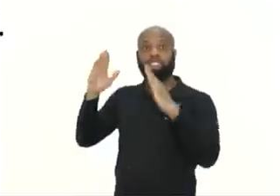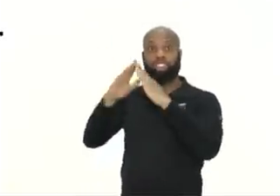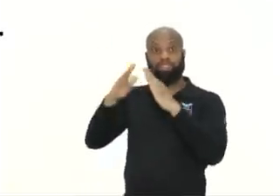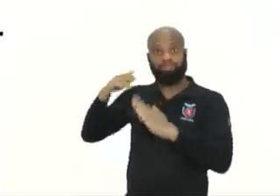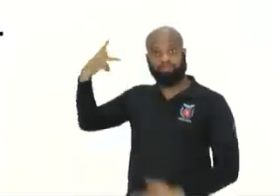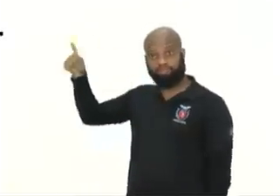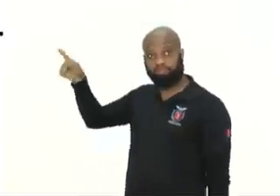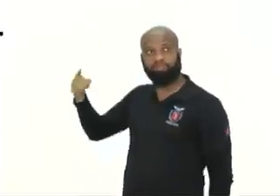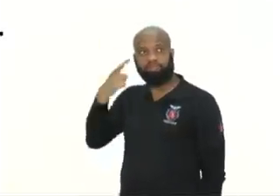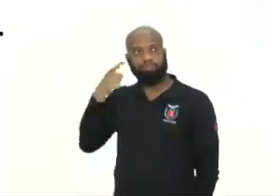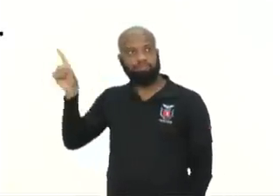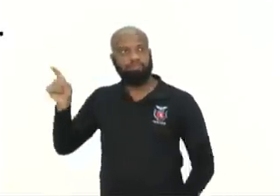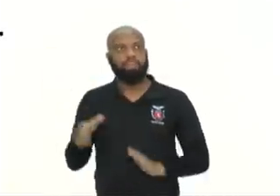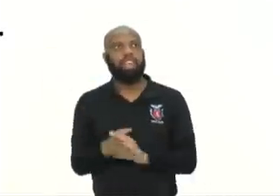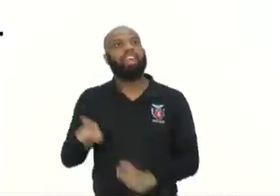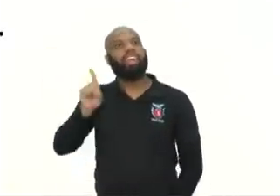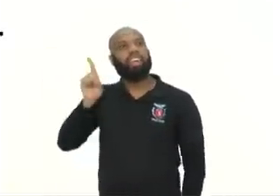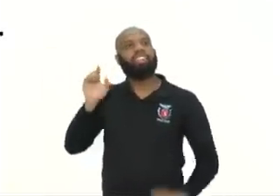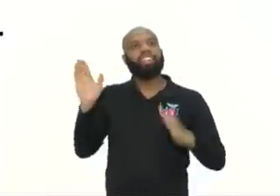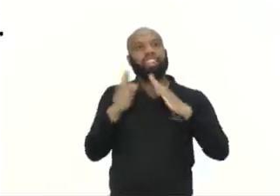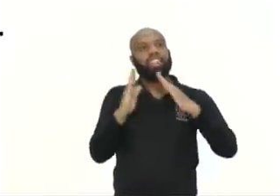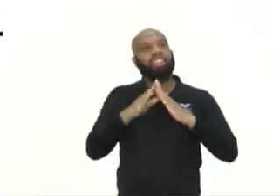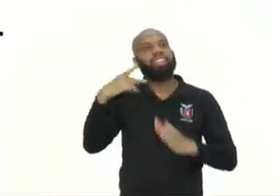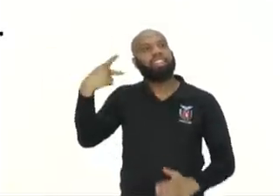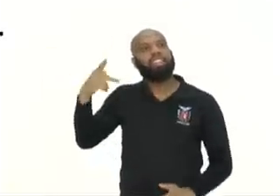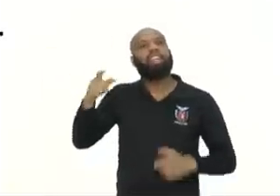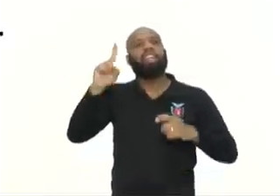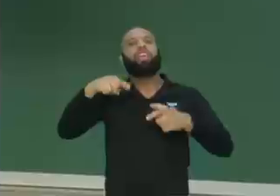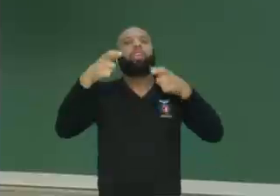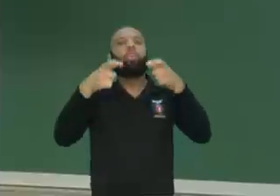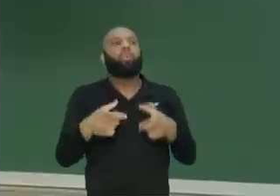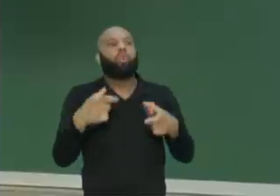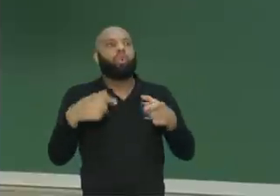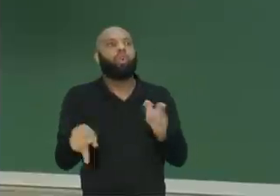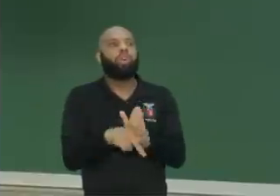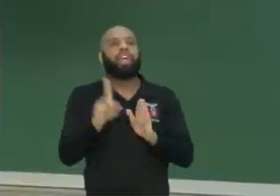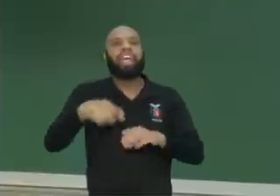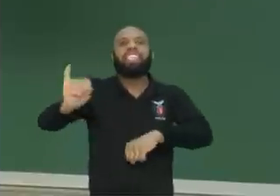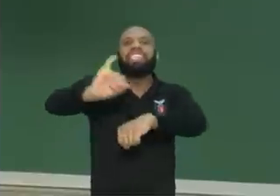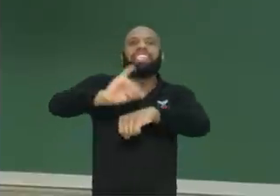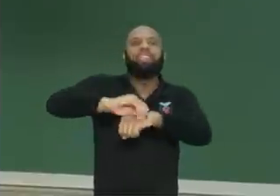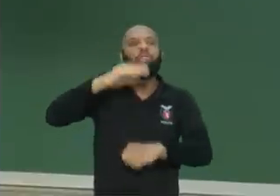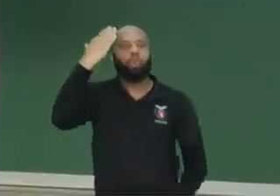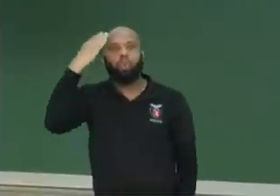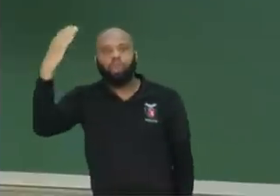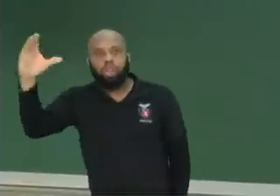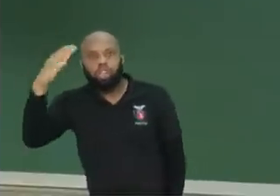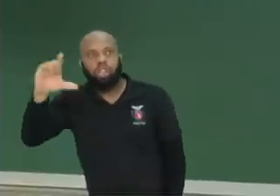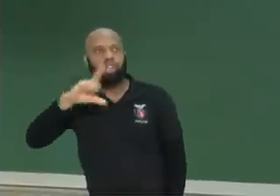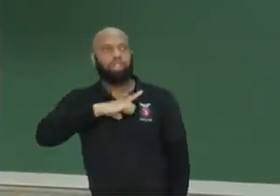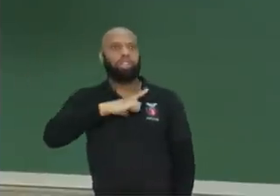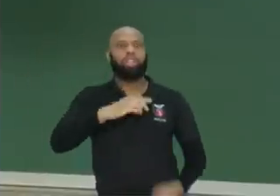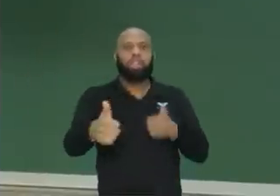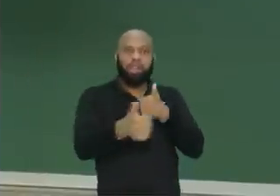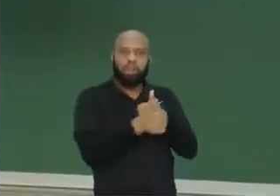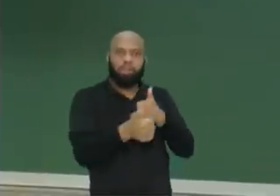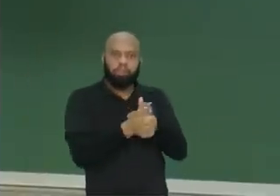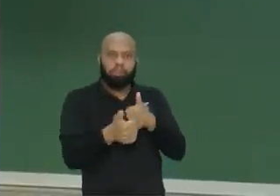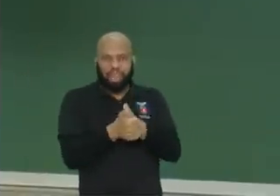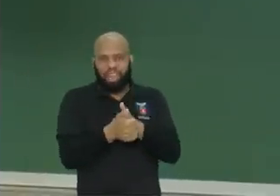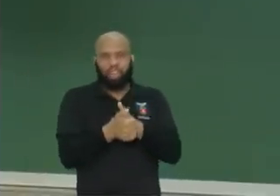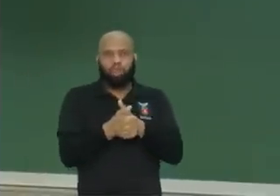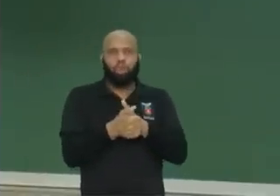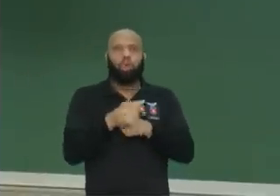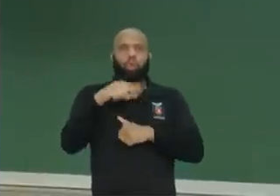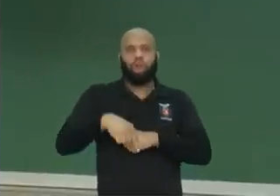Barão. Essa residência do Barão, ela fica atualmente no centro de Curitiba, ali próximo do passeio público, para